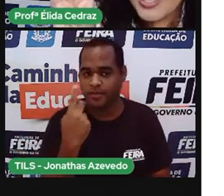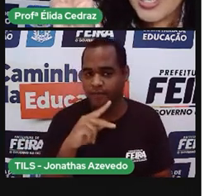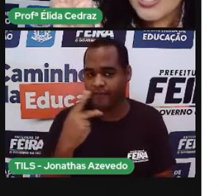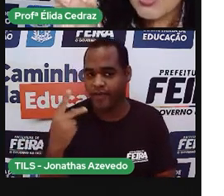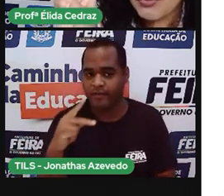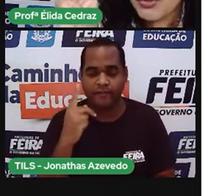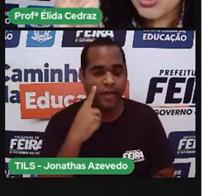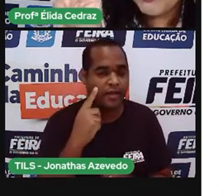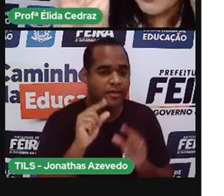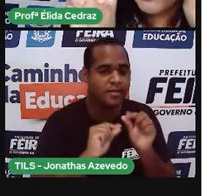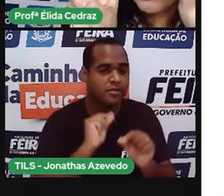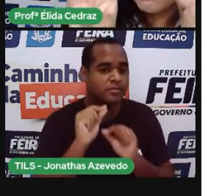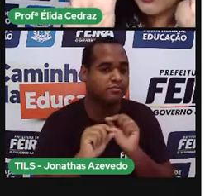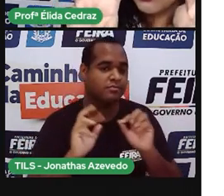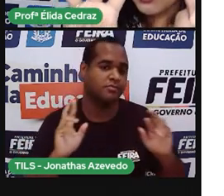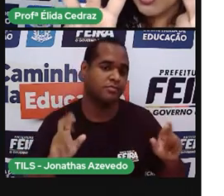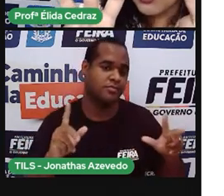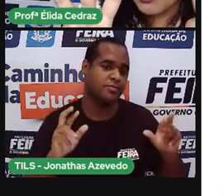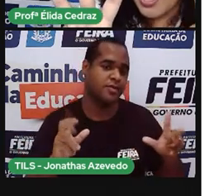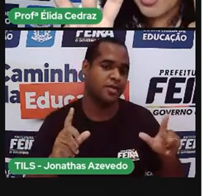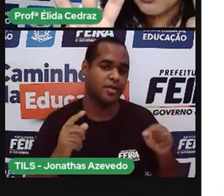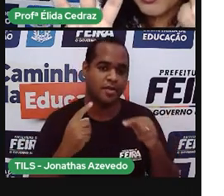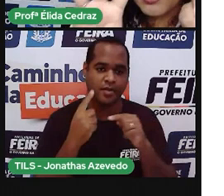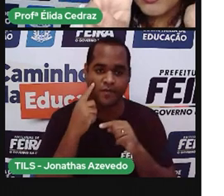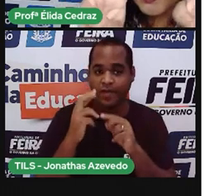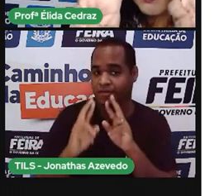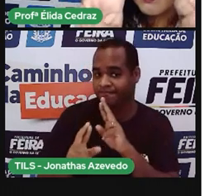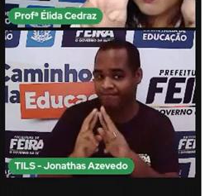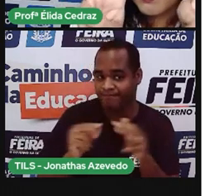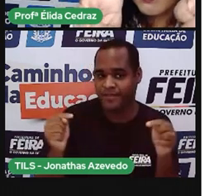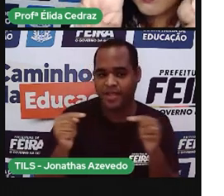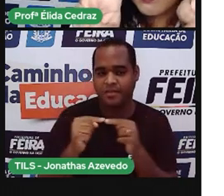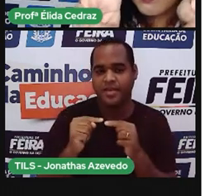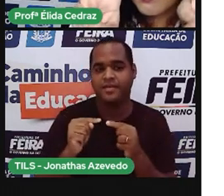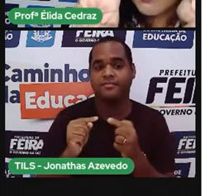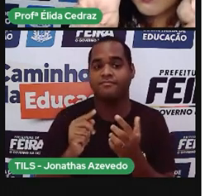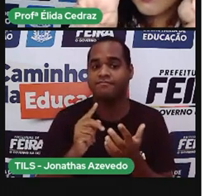As estratégias foram diferentes, mas os resultados